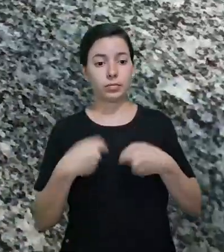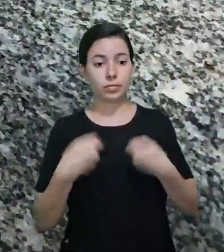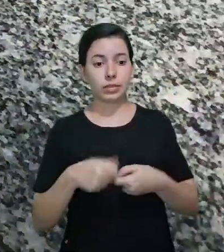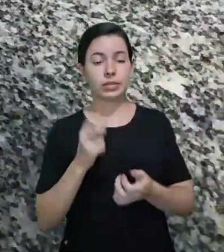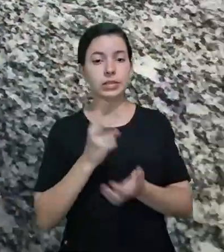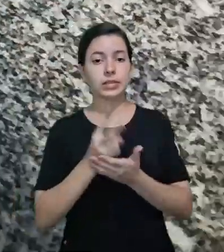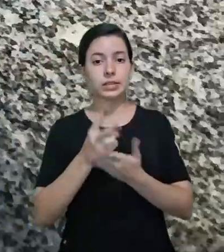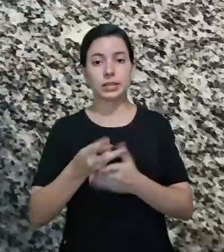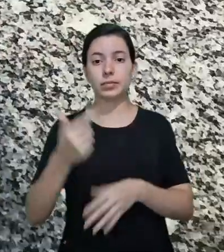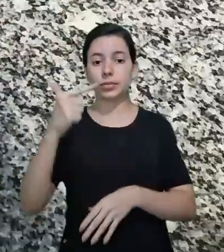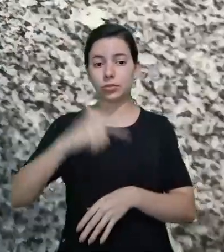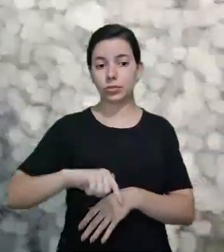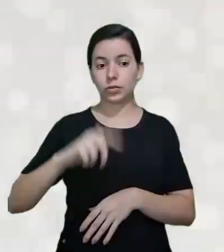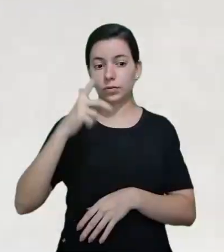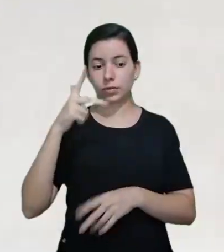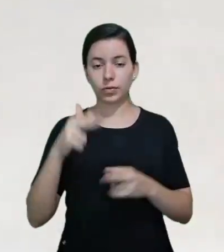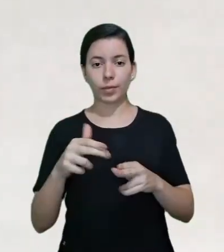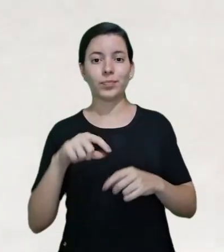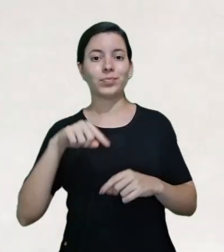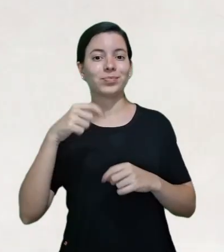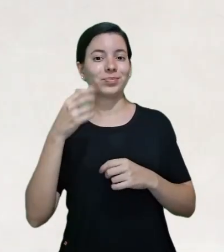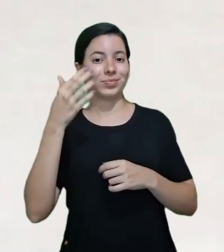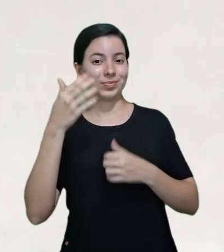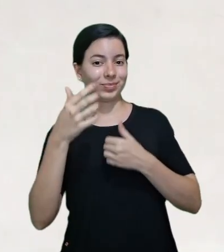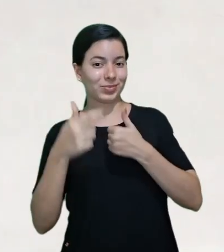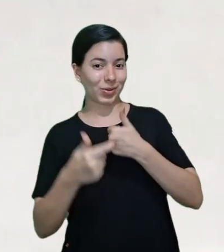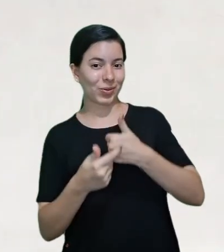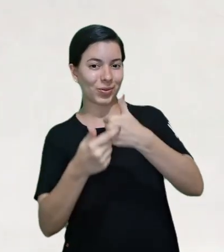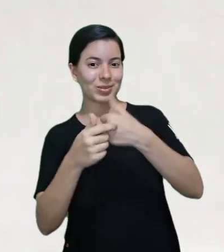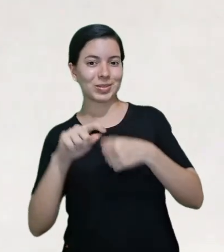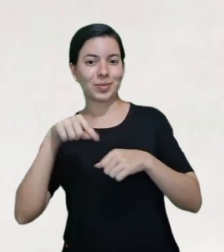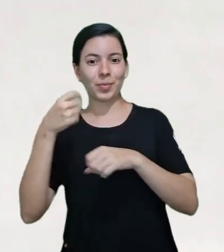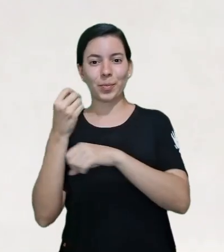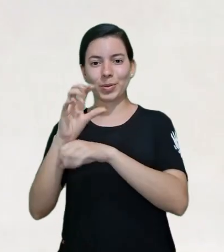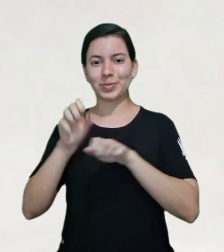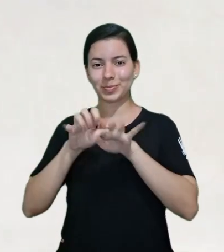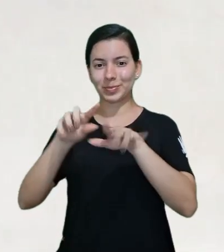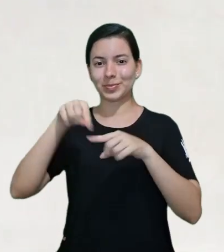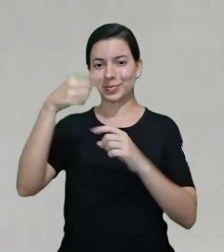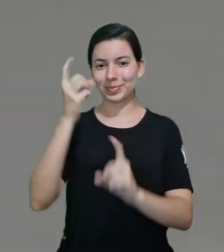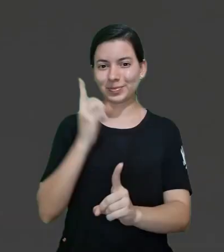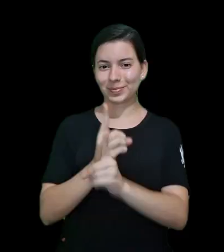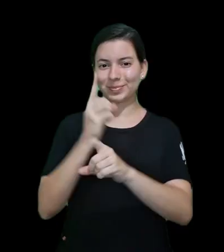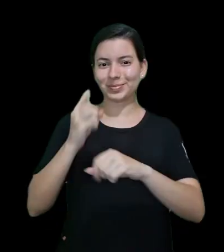rotacionado. Não se esqueça de curtir e compartilhar. Até a próxima!